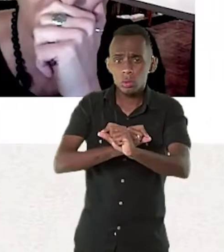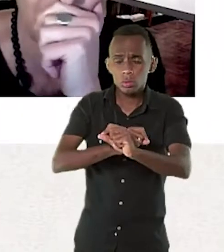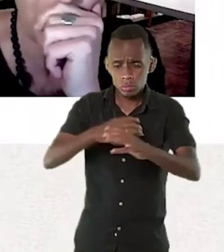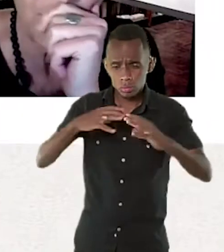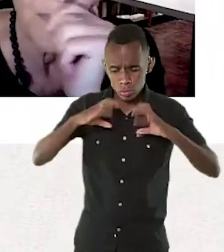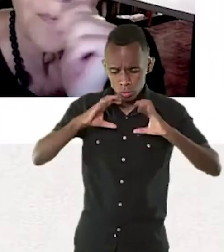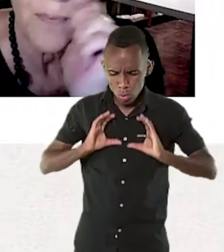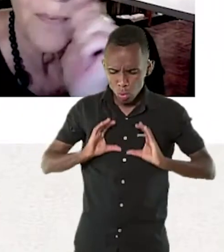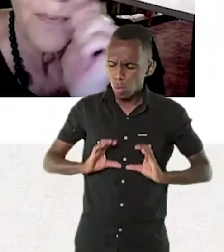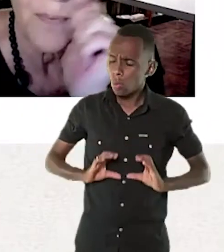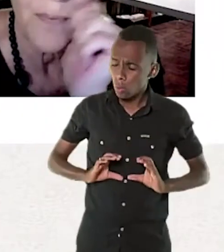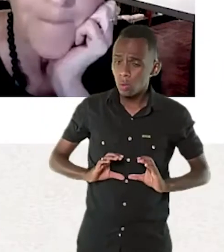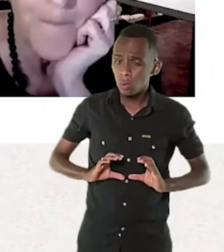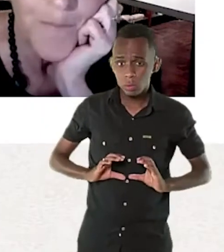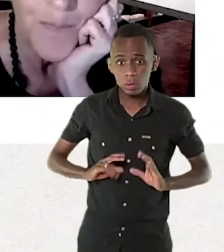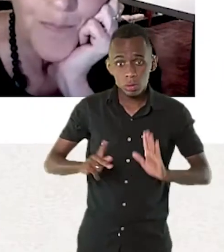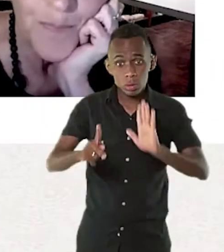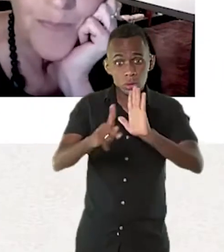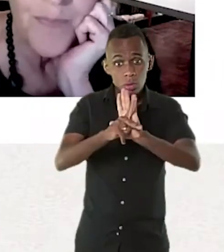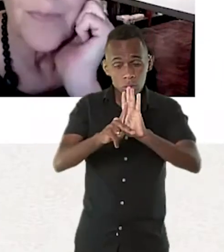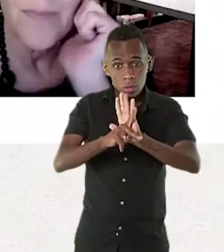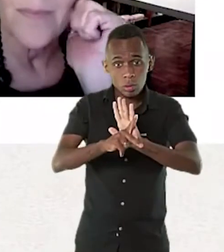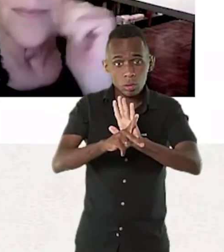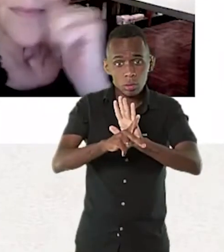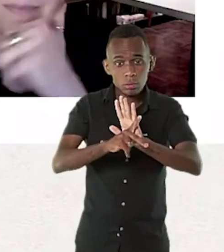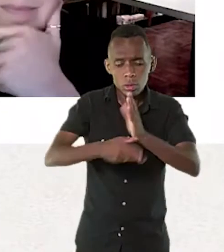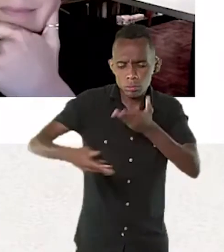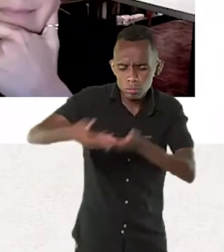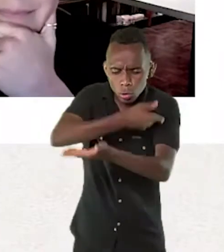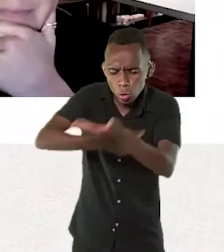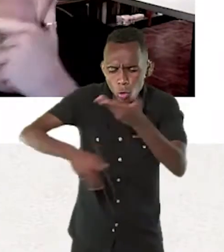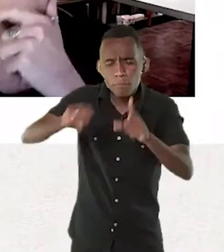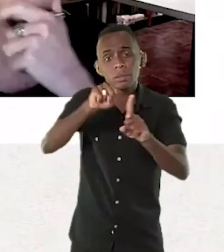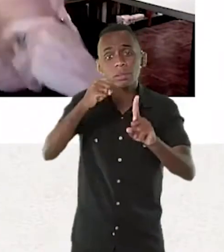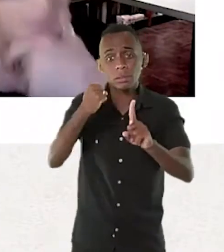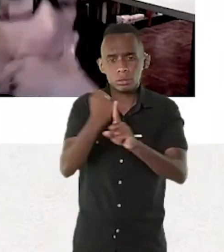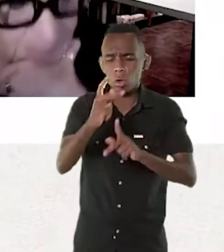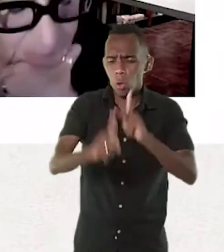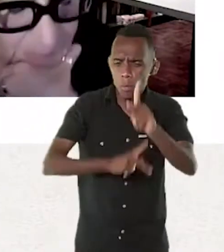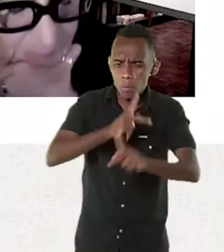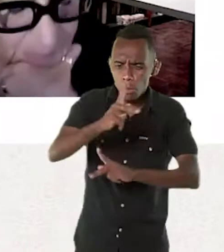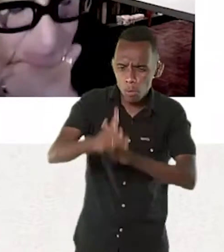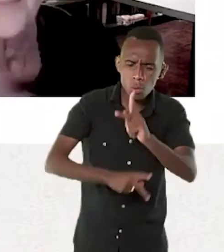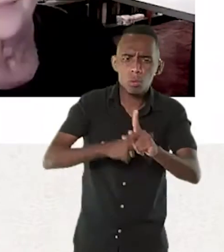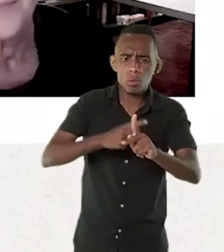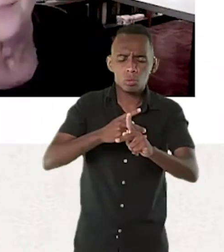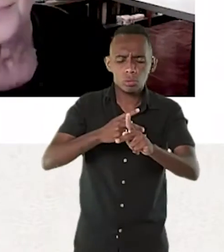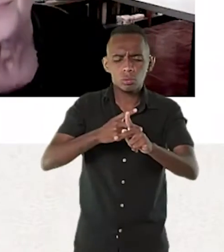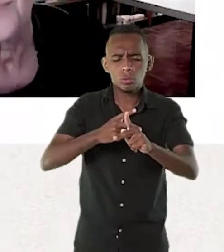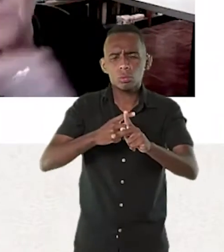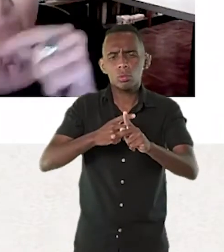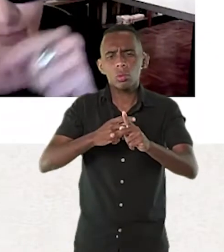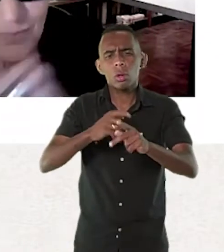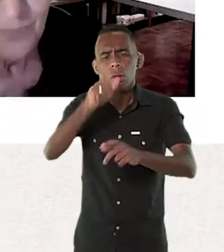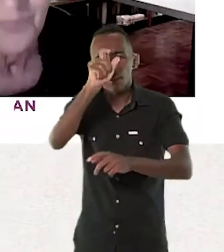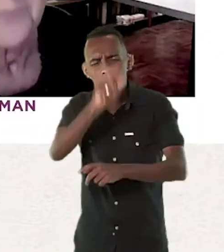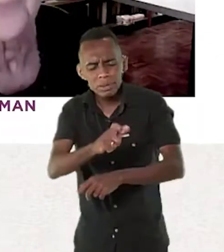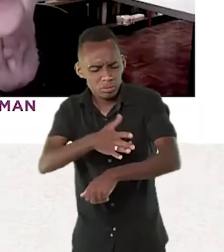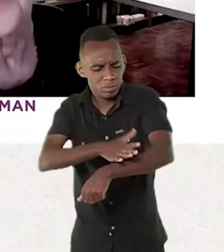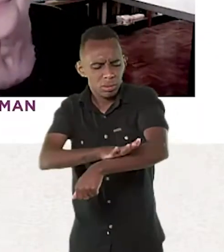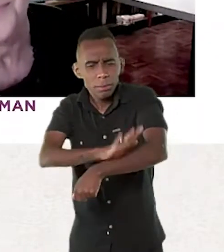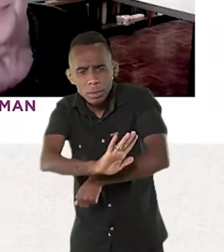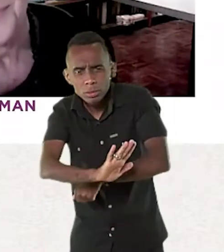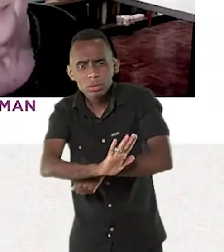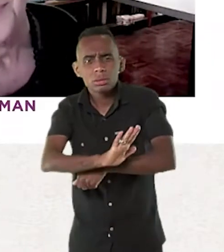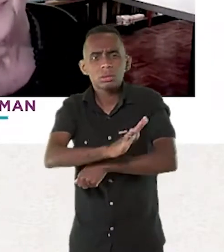comportamentos da ordem da própria convivência. O sticker é preconceituoso ou não, o sticker